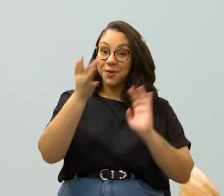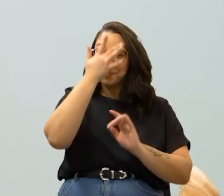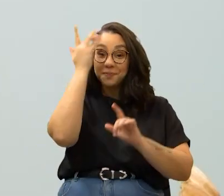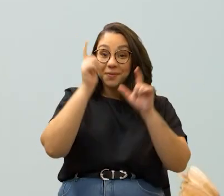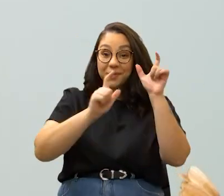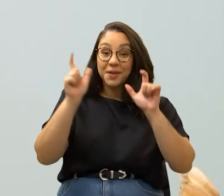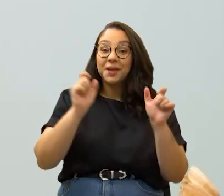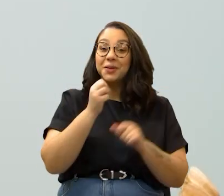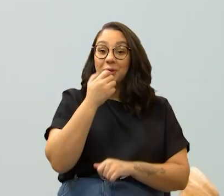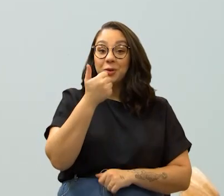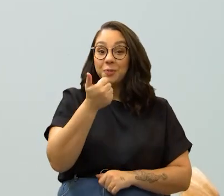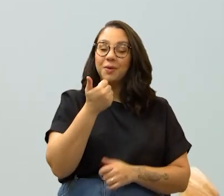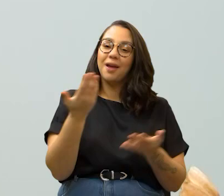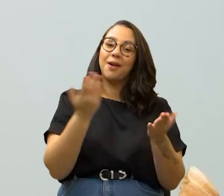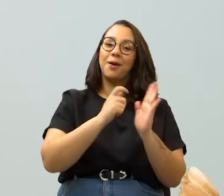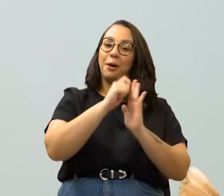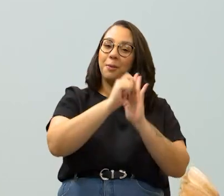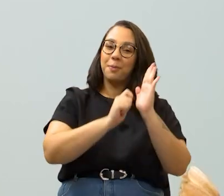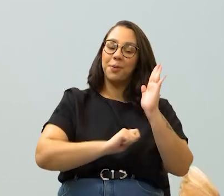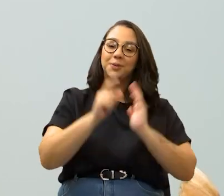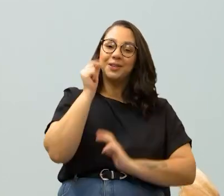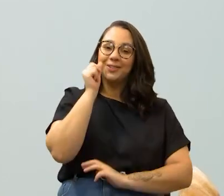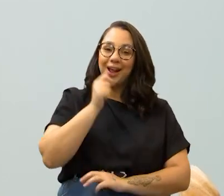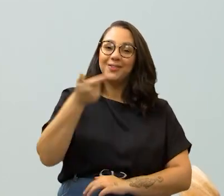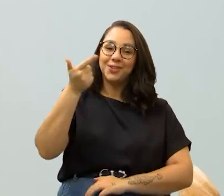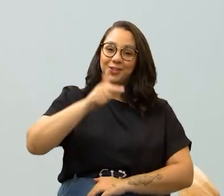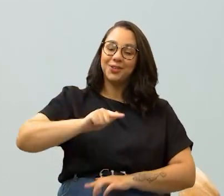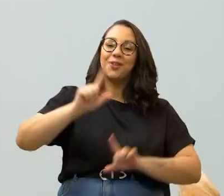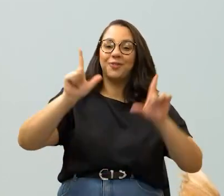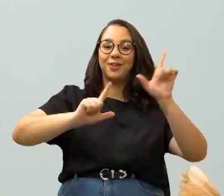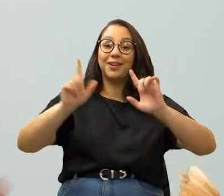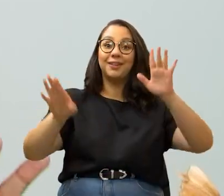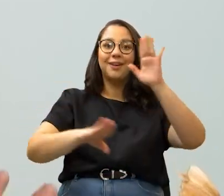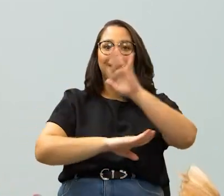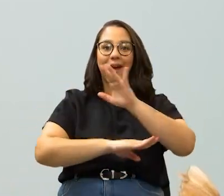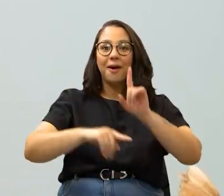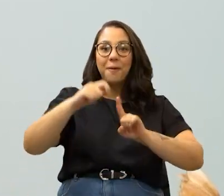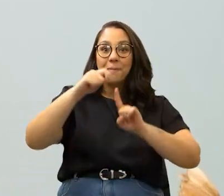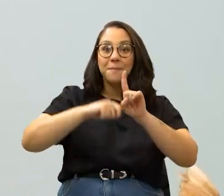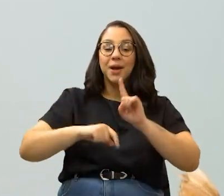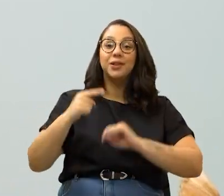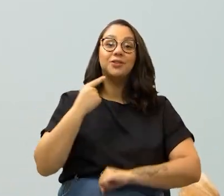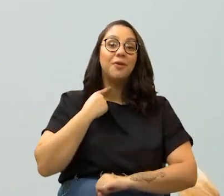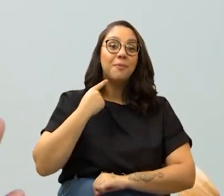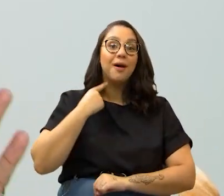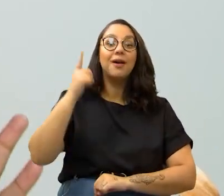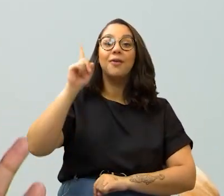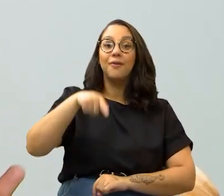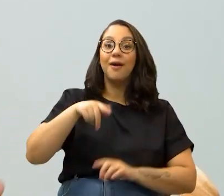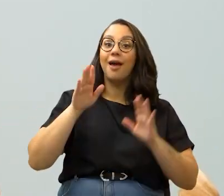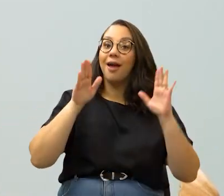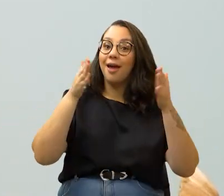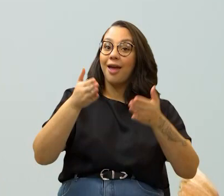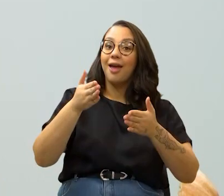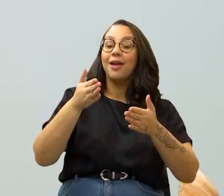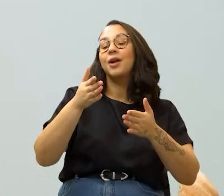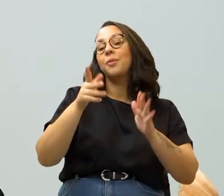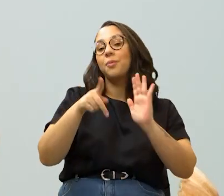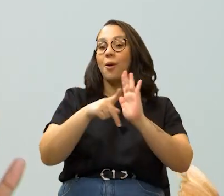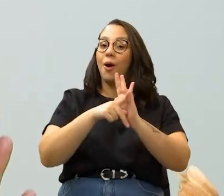Oi, gente, tudo bom? Mais um Na Ponta do Lápis no ar, aqui na TV Câmara. Mês de maio aí, o mês das